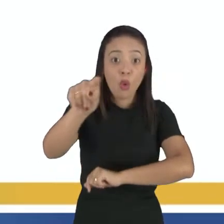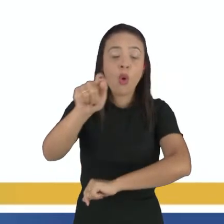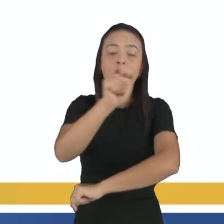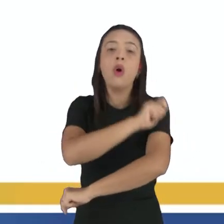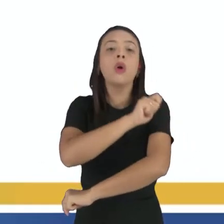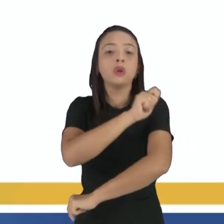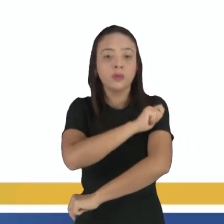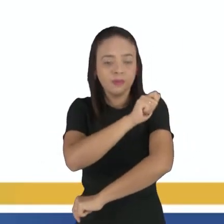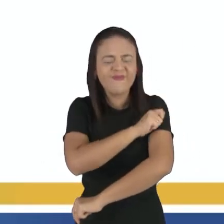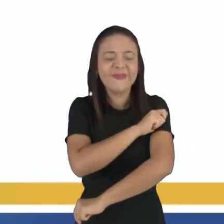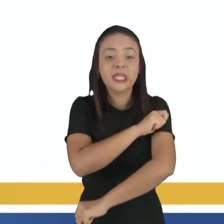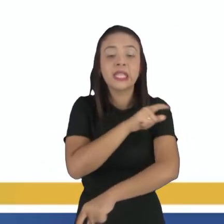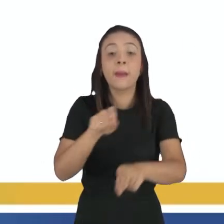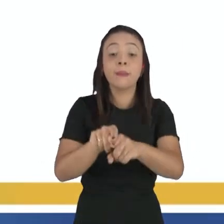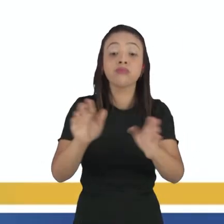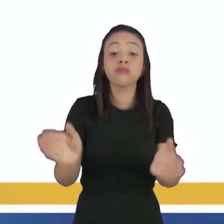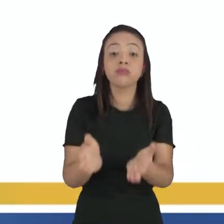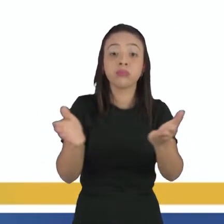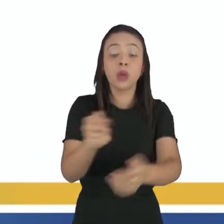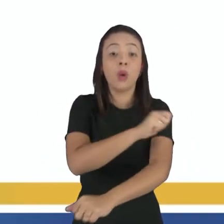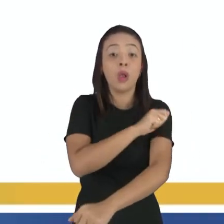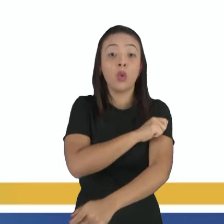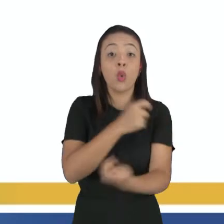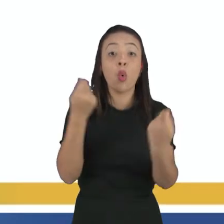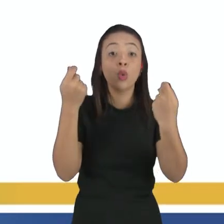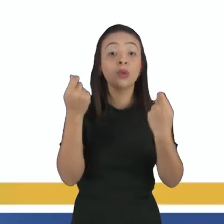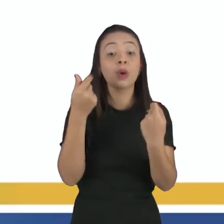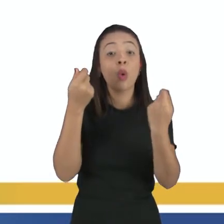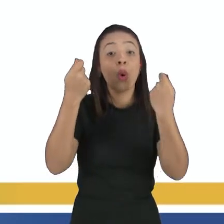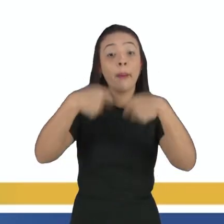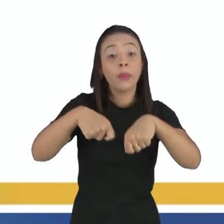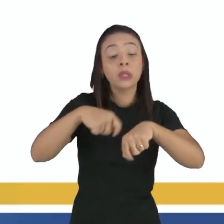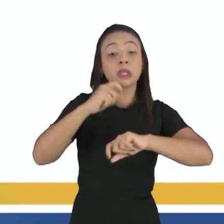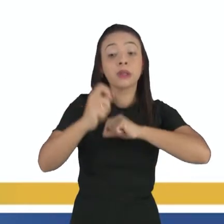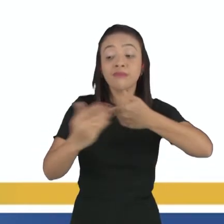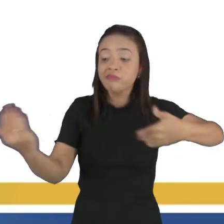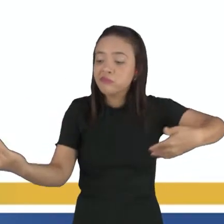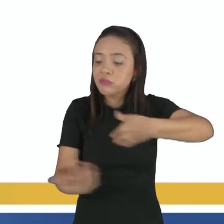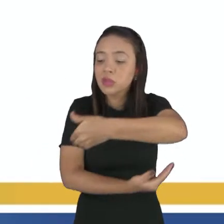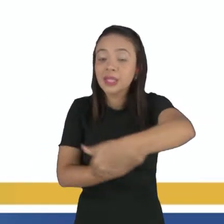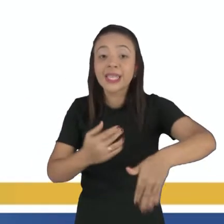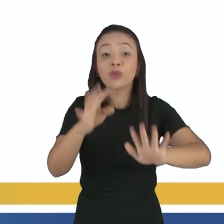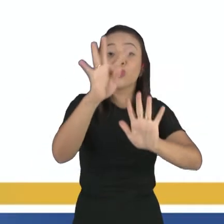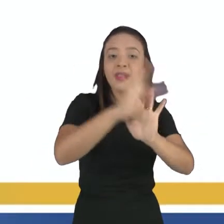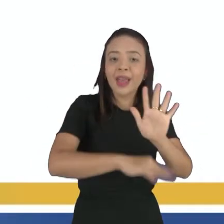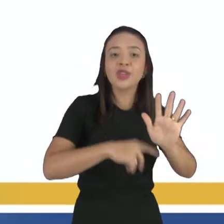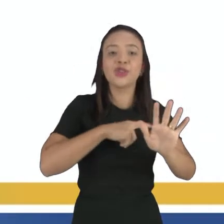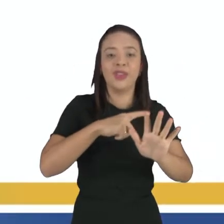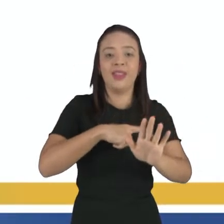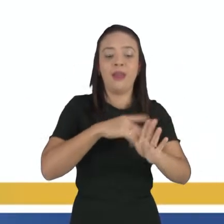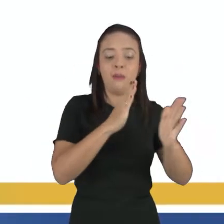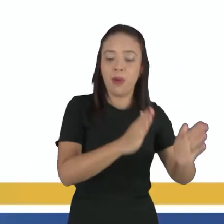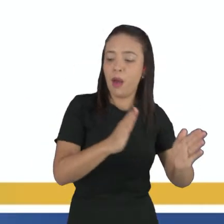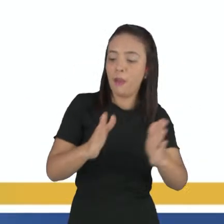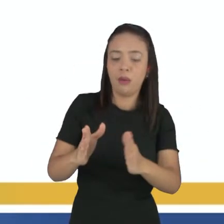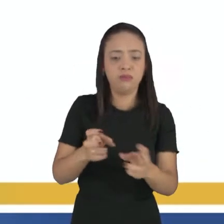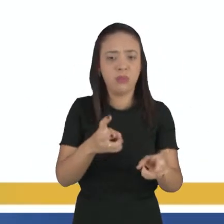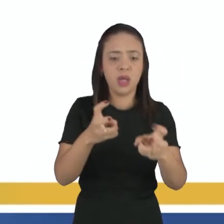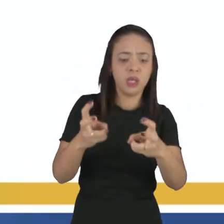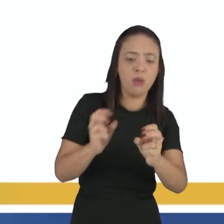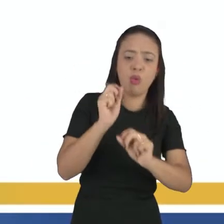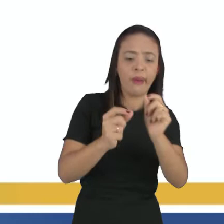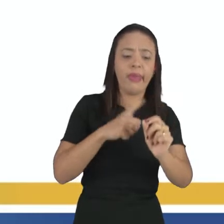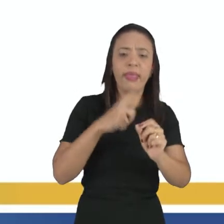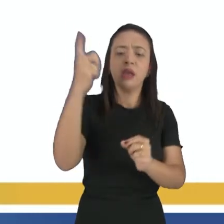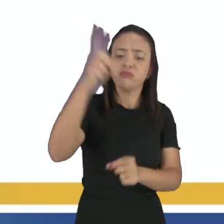caso propõe que o aluno Estabeleça relações entre as partes do texto identificando suas repetições